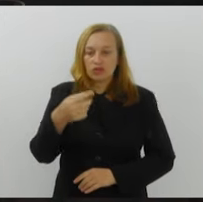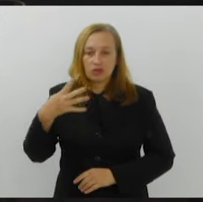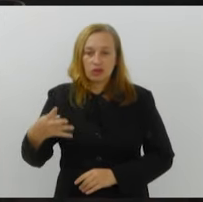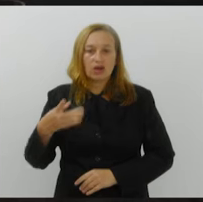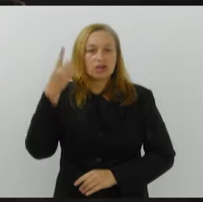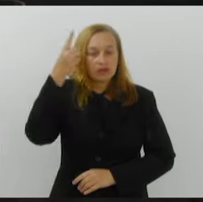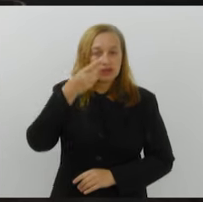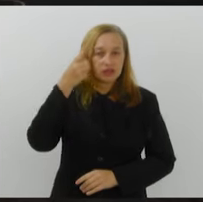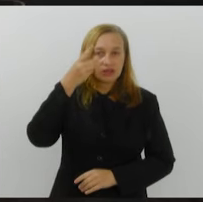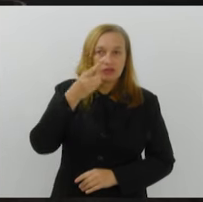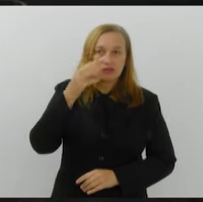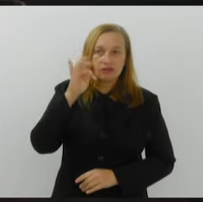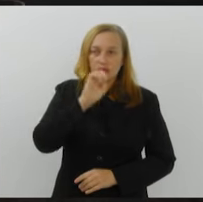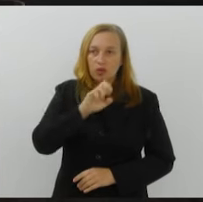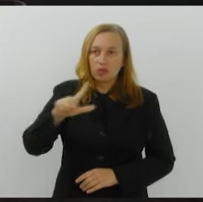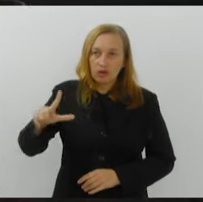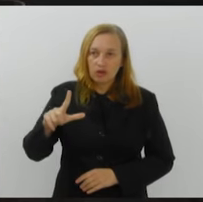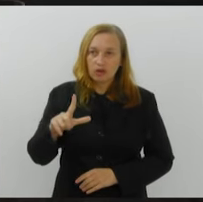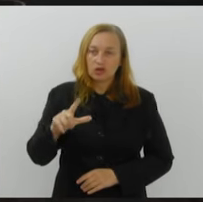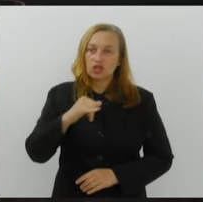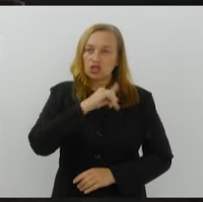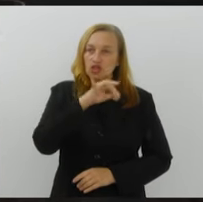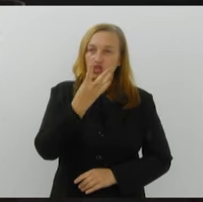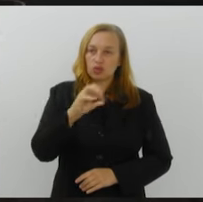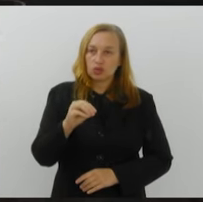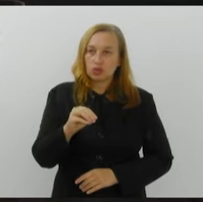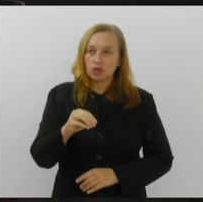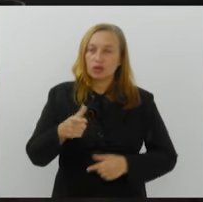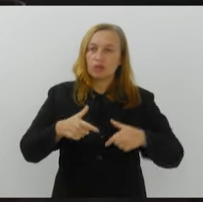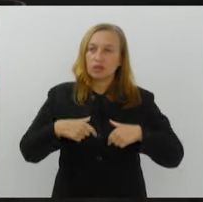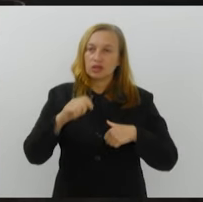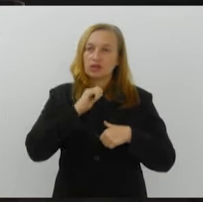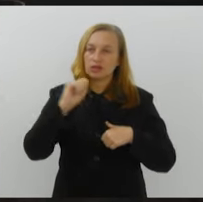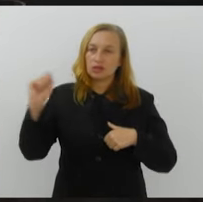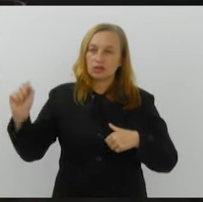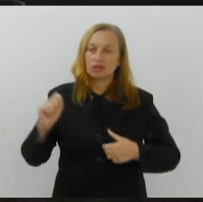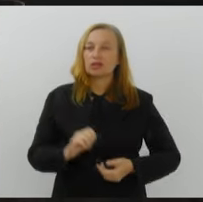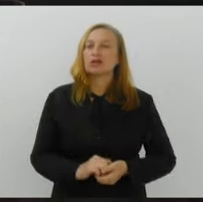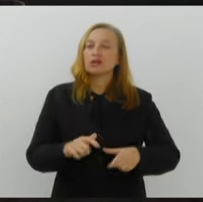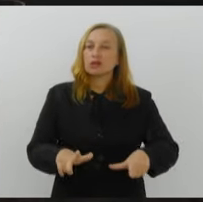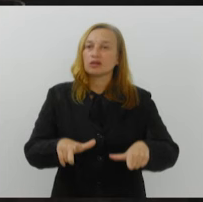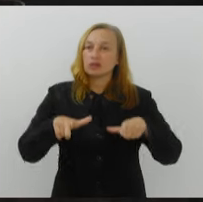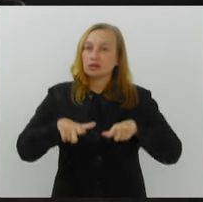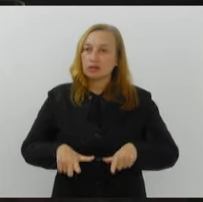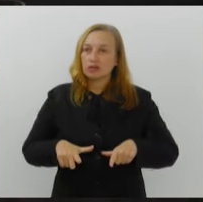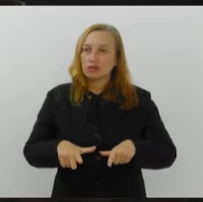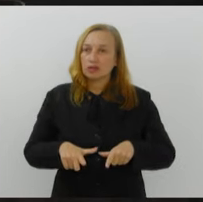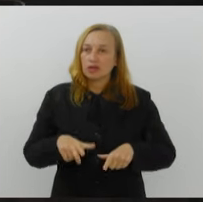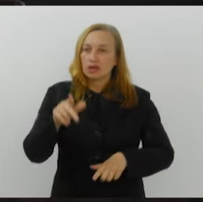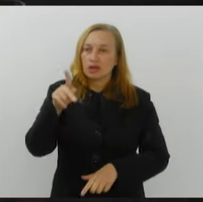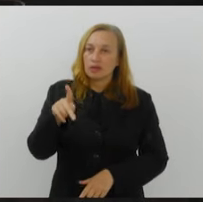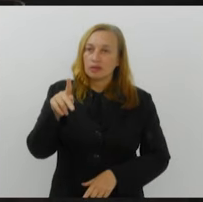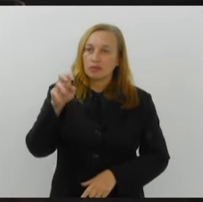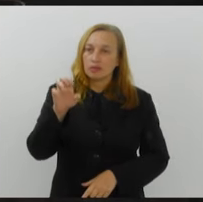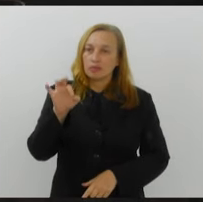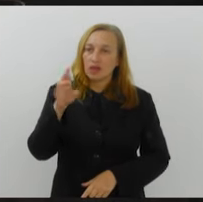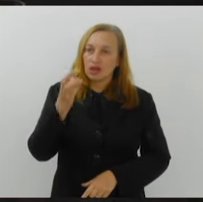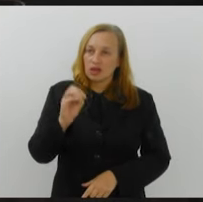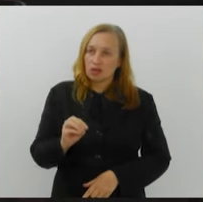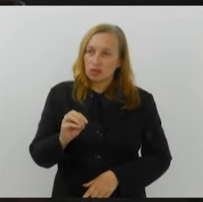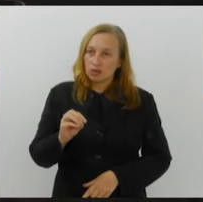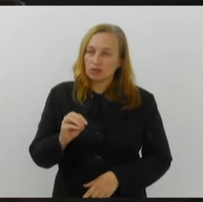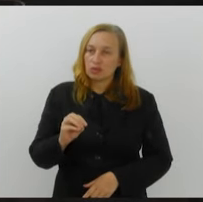Felipe Pobel e Júlio Rocha, que concede a medalha Tiradentes, respectivo diploma, para Pedro Henrique Mota